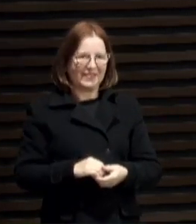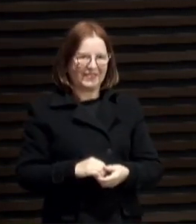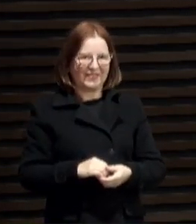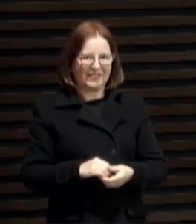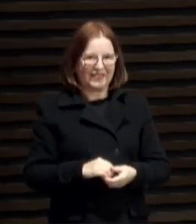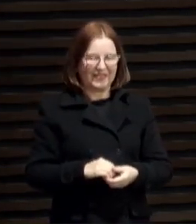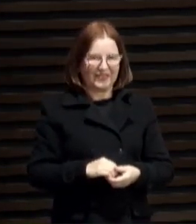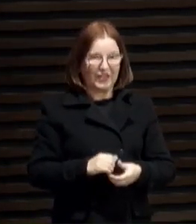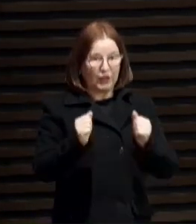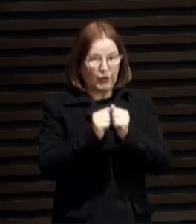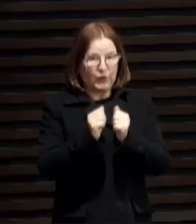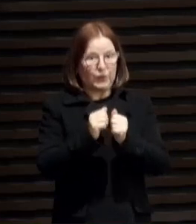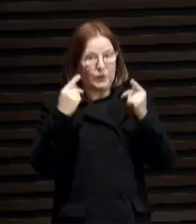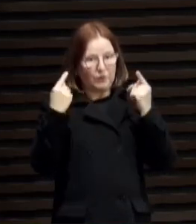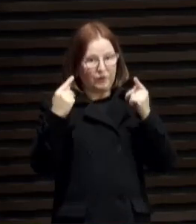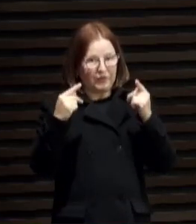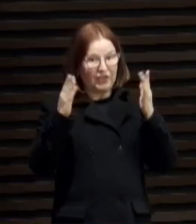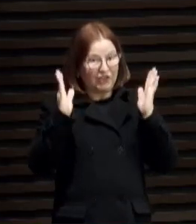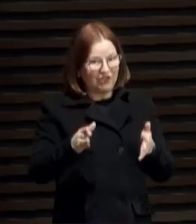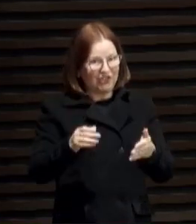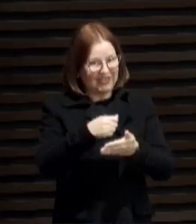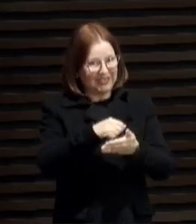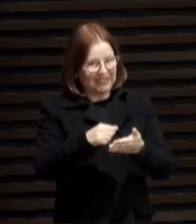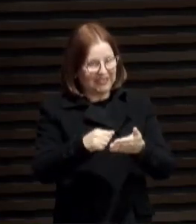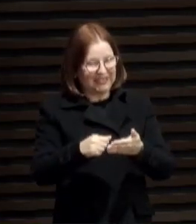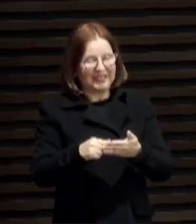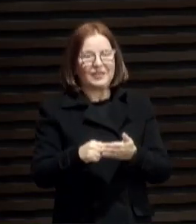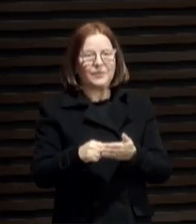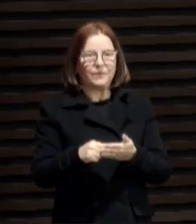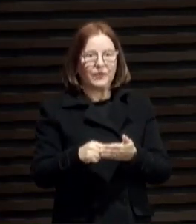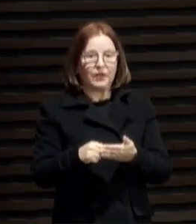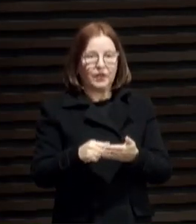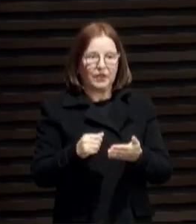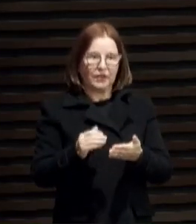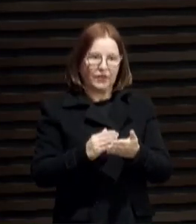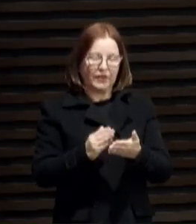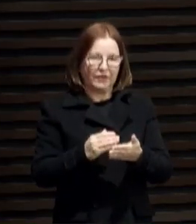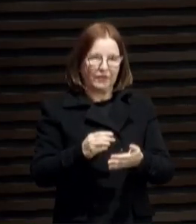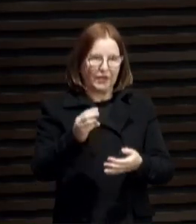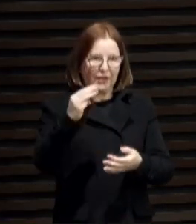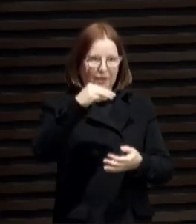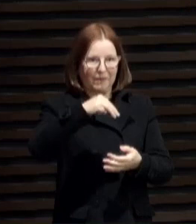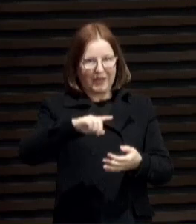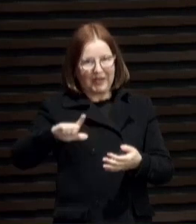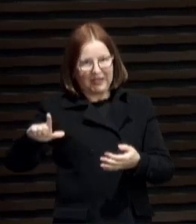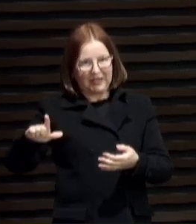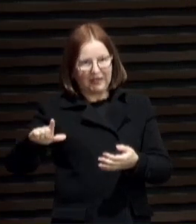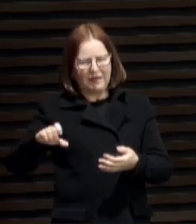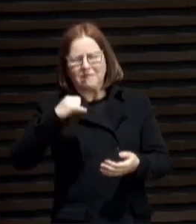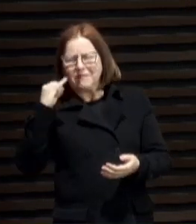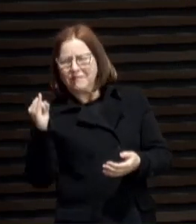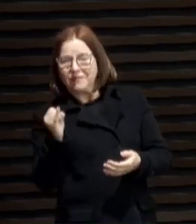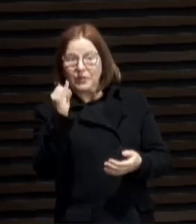Juntamente com as profecias escritas de Ageu e de Zacarias, o livro de Malaquias reveste-se de grande importância